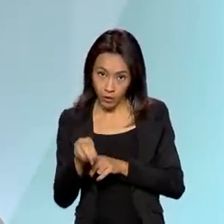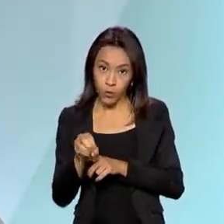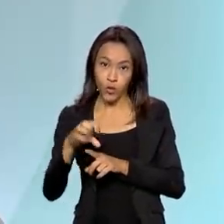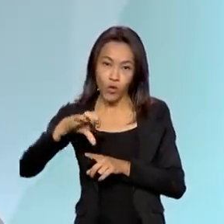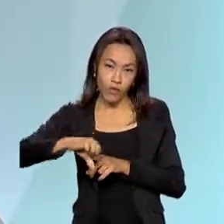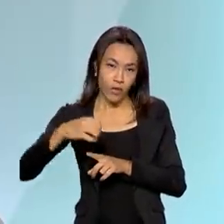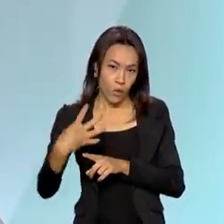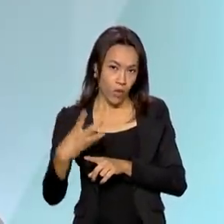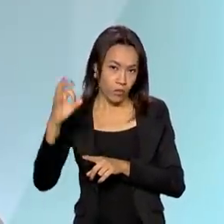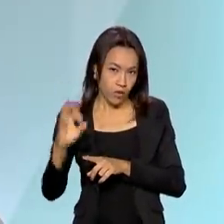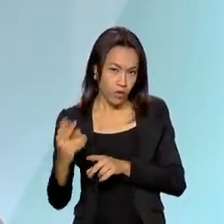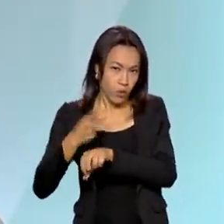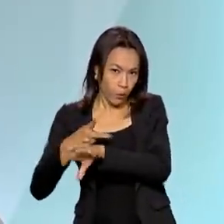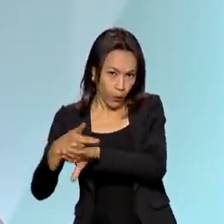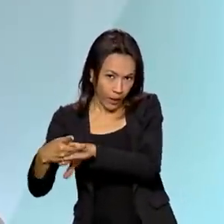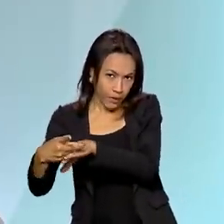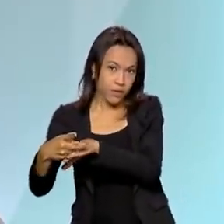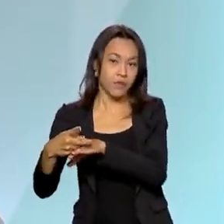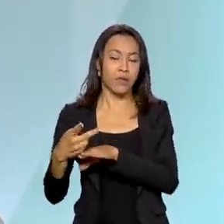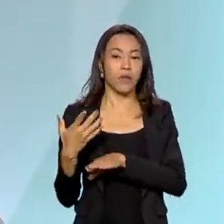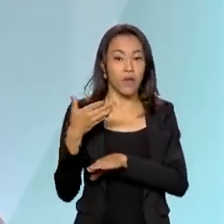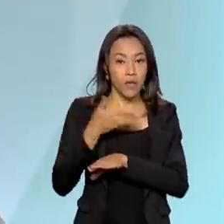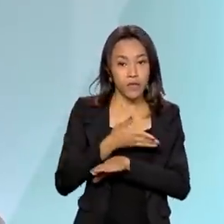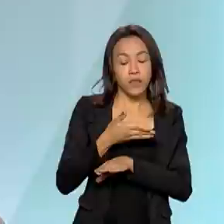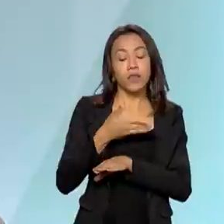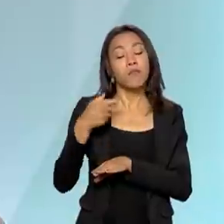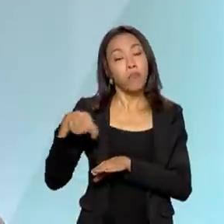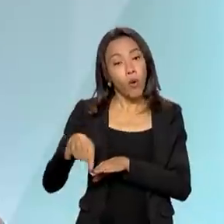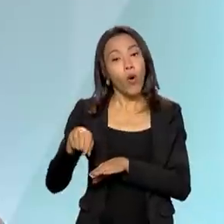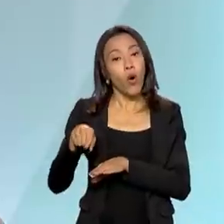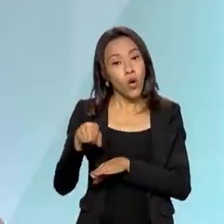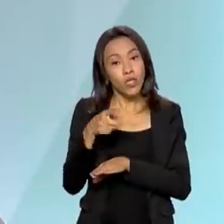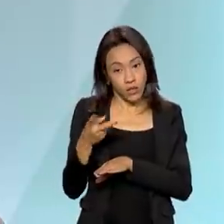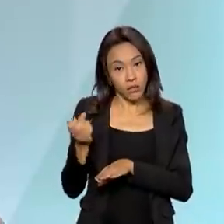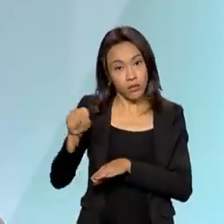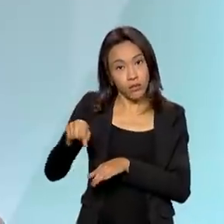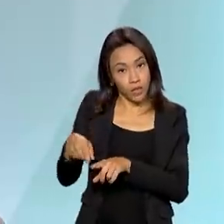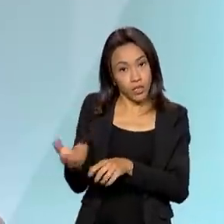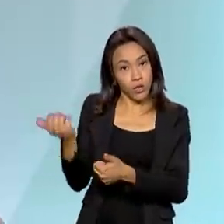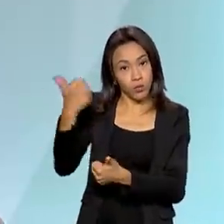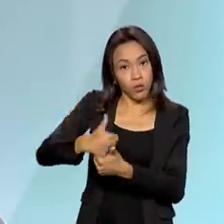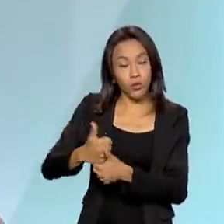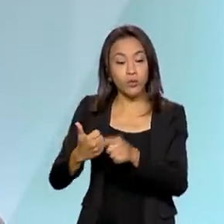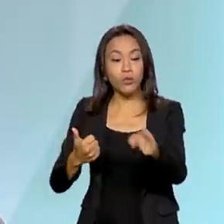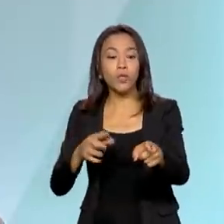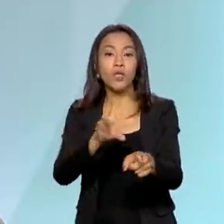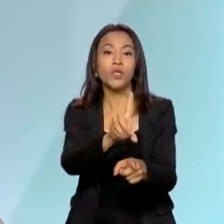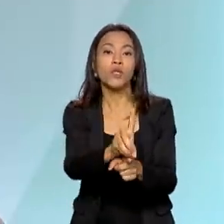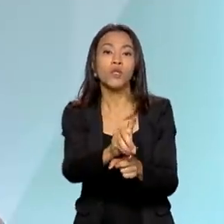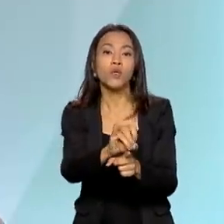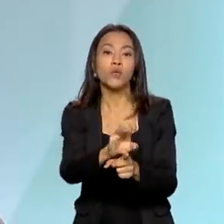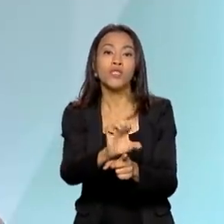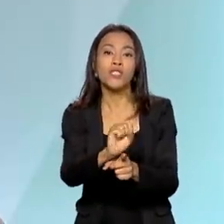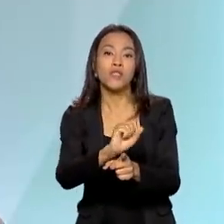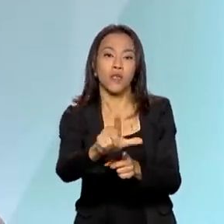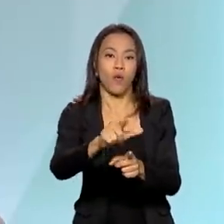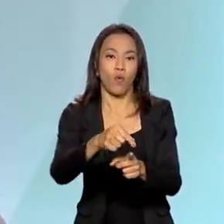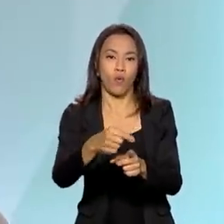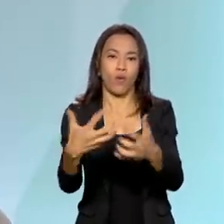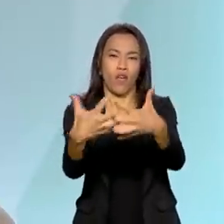94% de pureza. E esse sim pode substituir o combustível, o diesel nos veículos pesados.